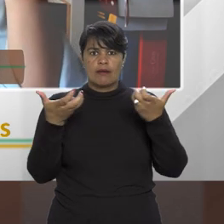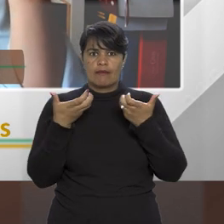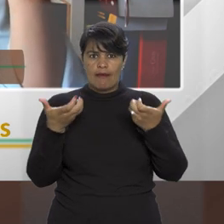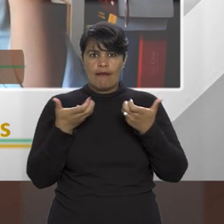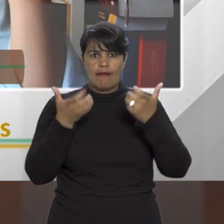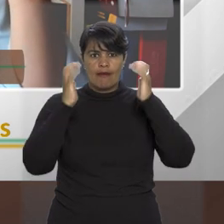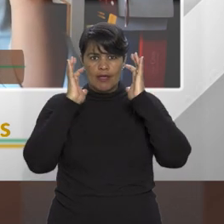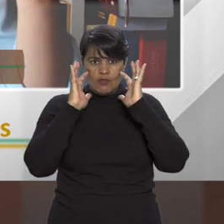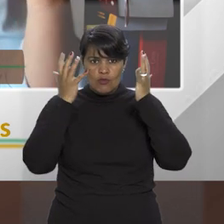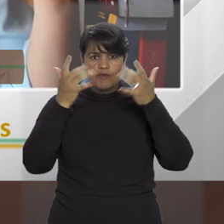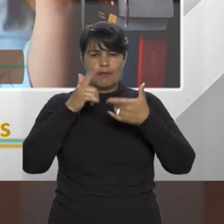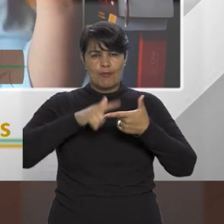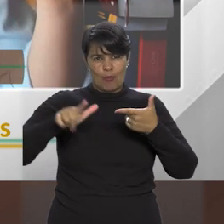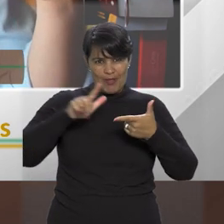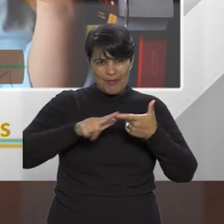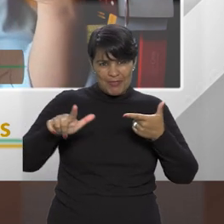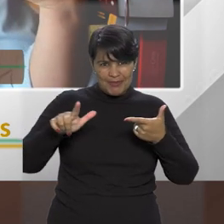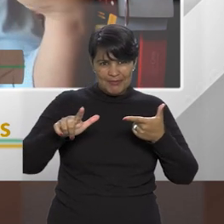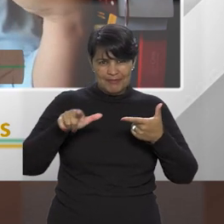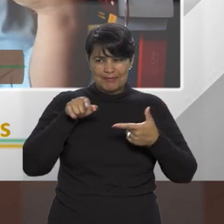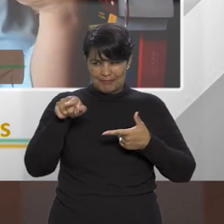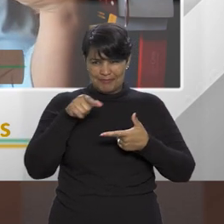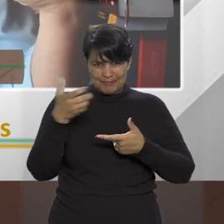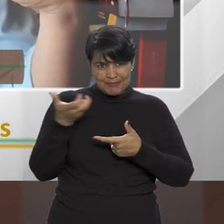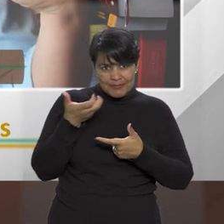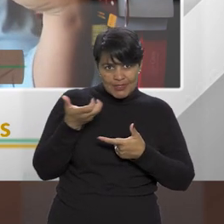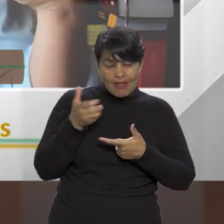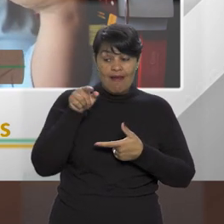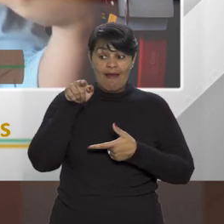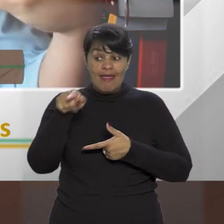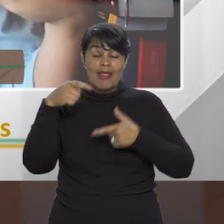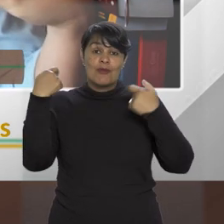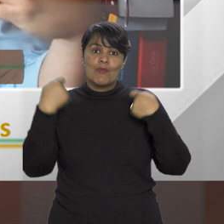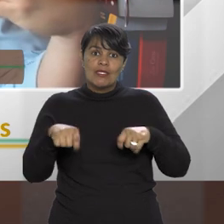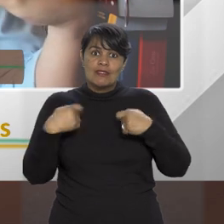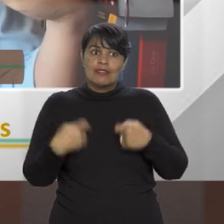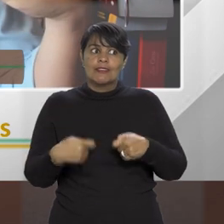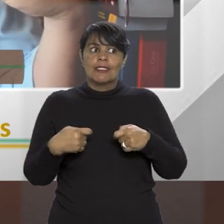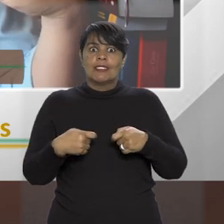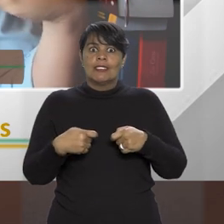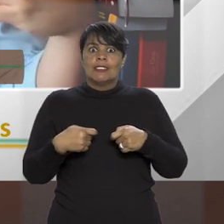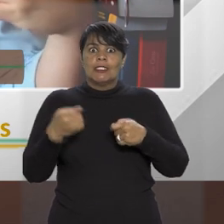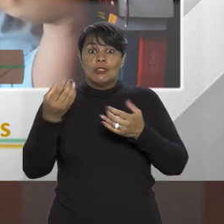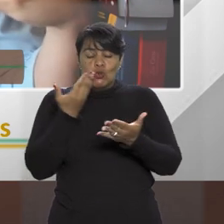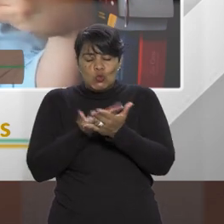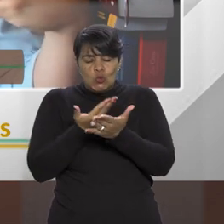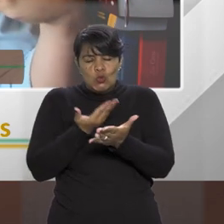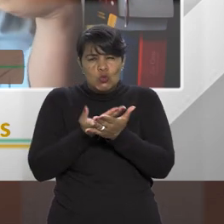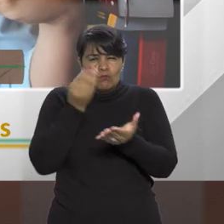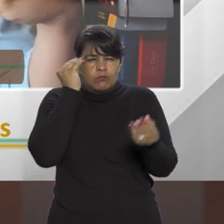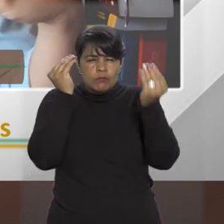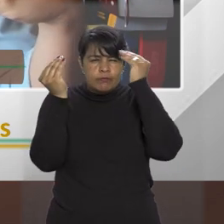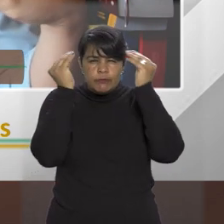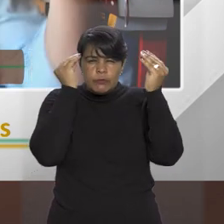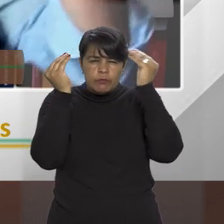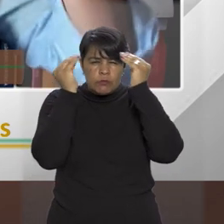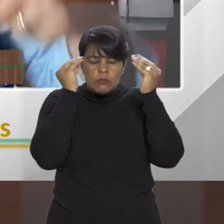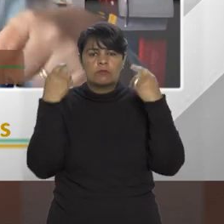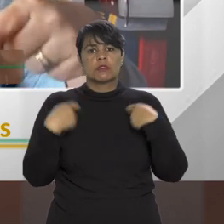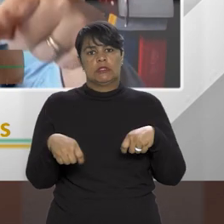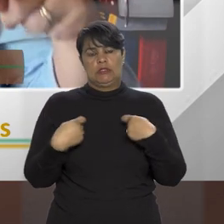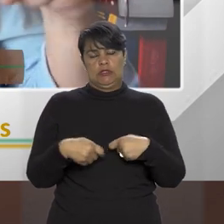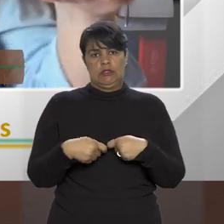seu repertório. Comece a compreender que ela pode resolver o problema do seu cliente,